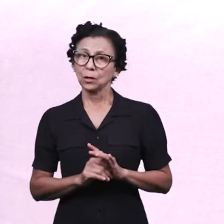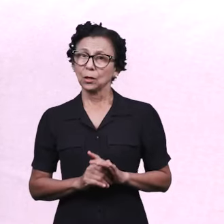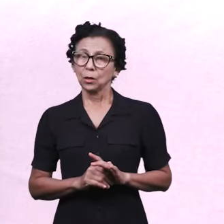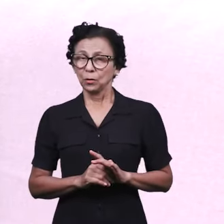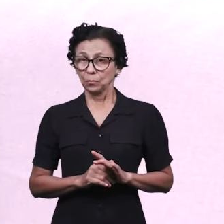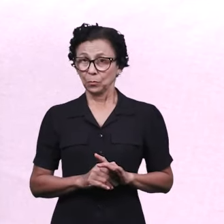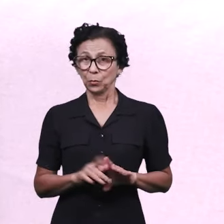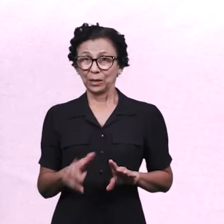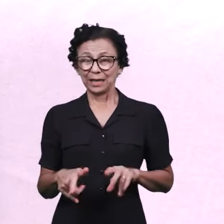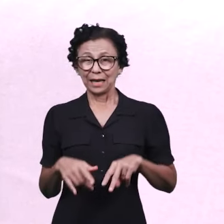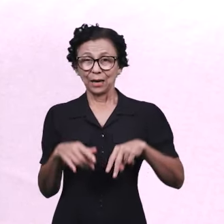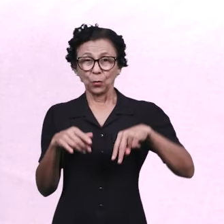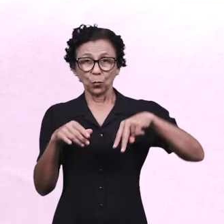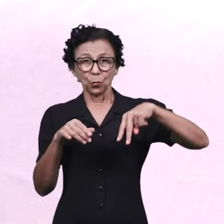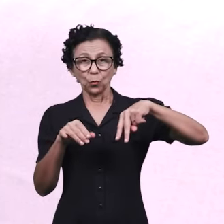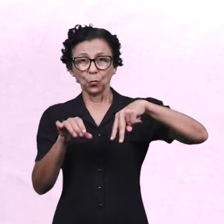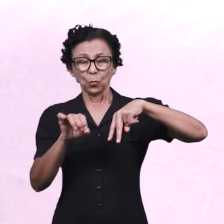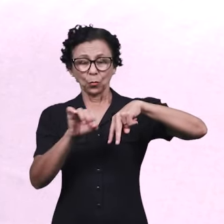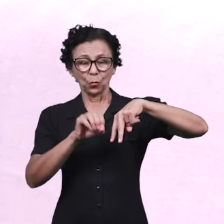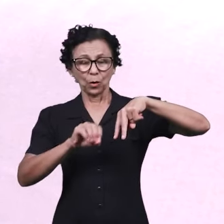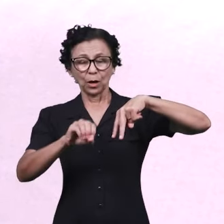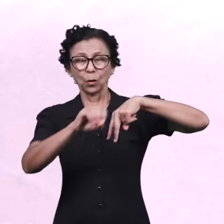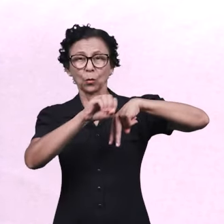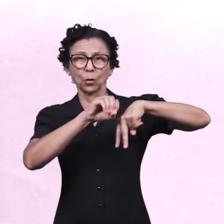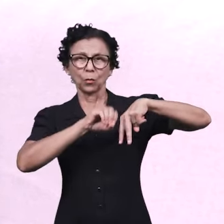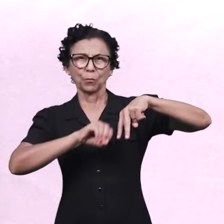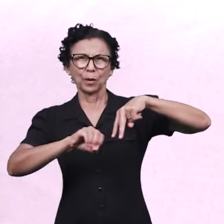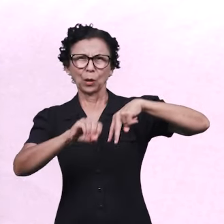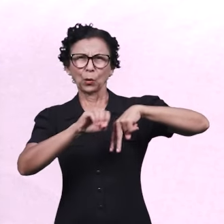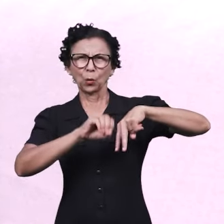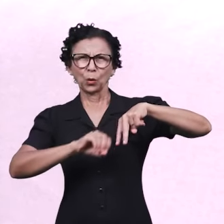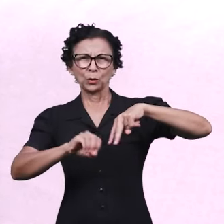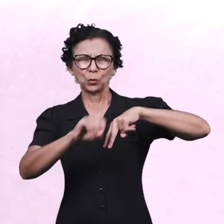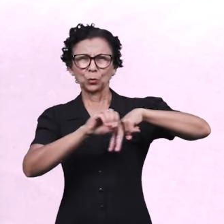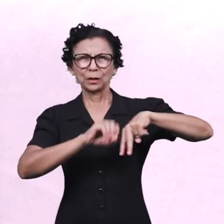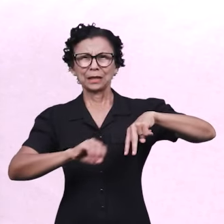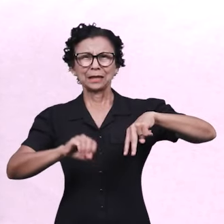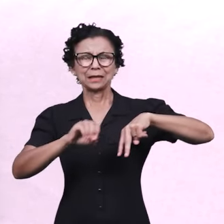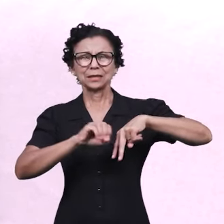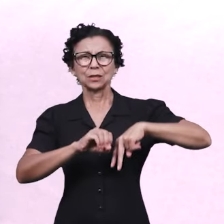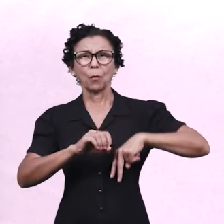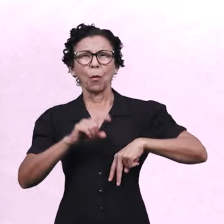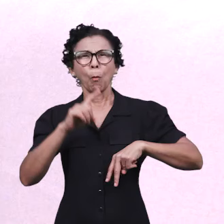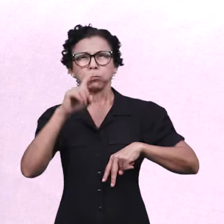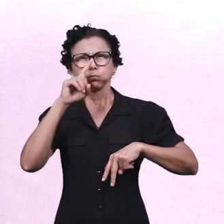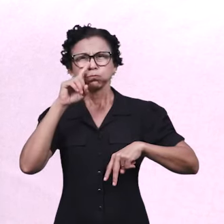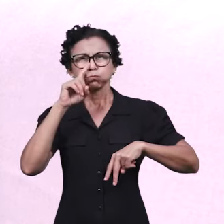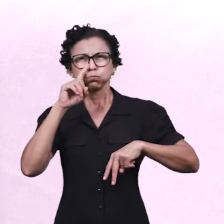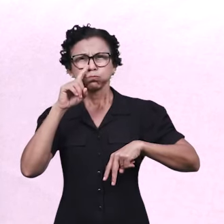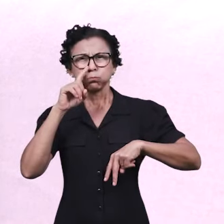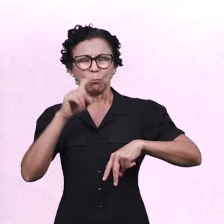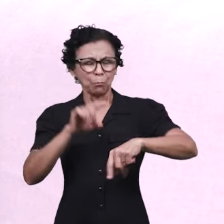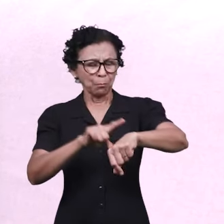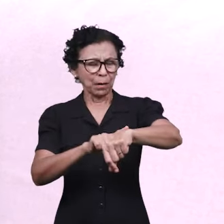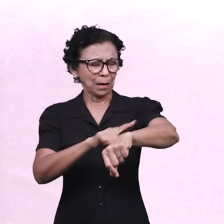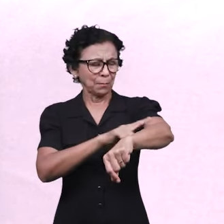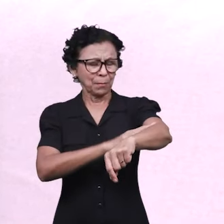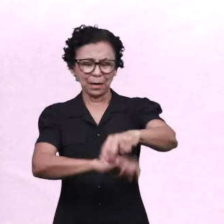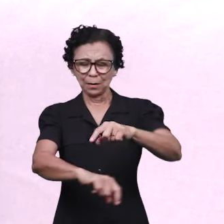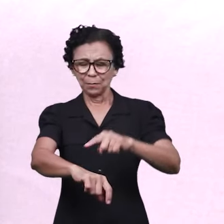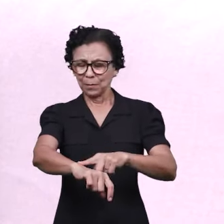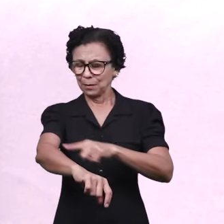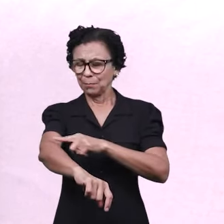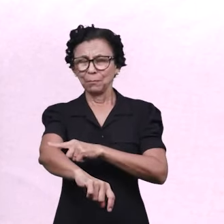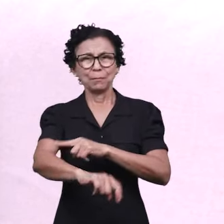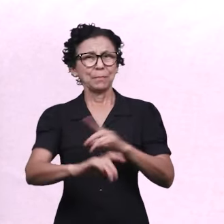gordura doente é uma gordura extremamente inflamada ela não vai responder a maioria dos